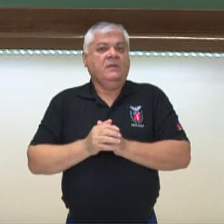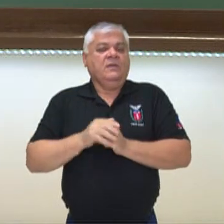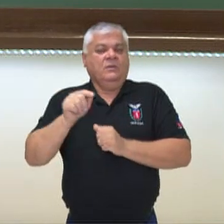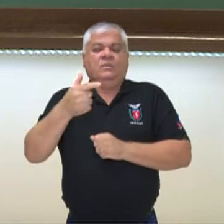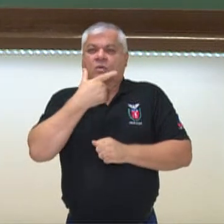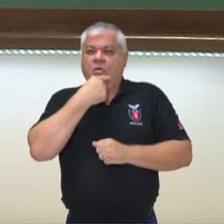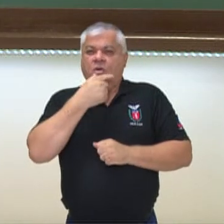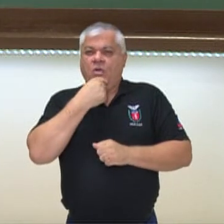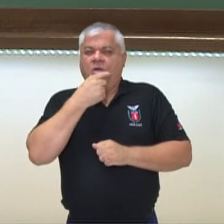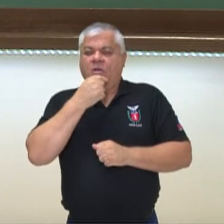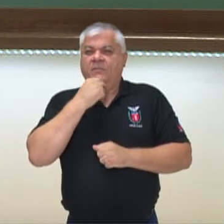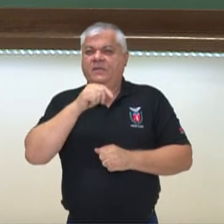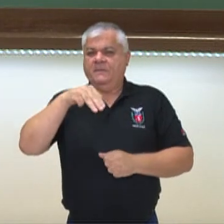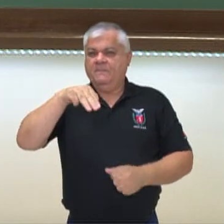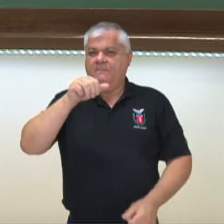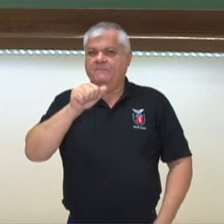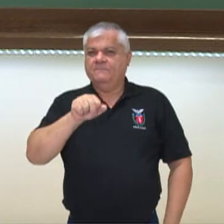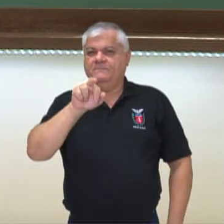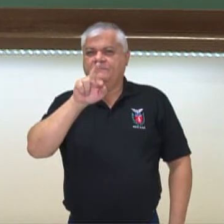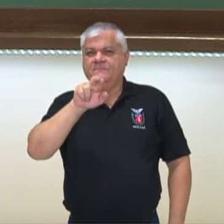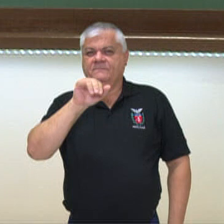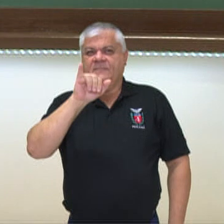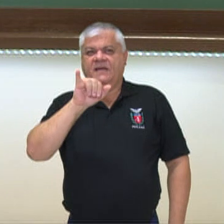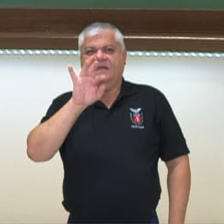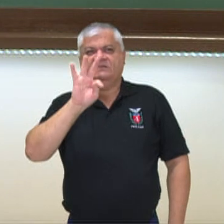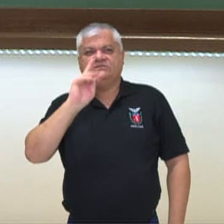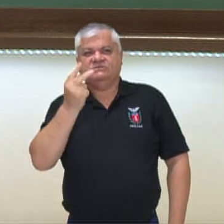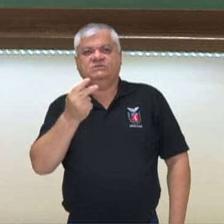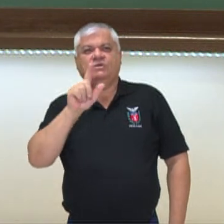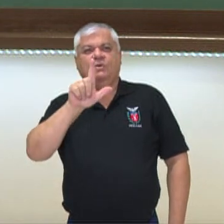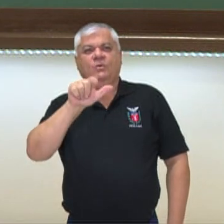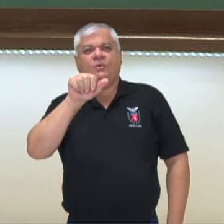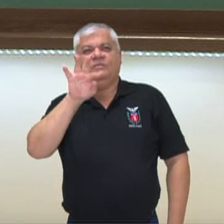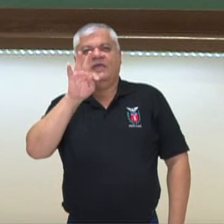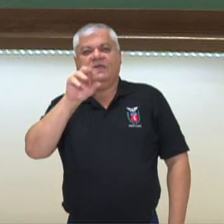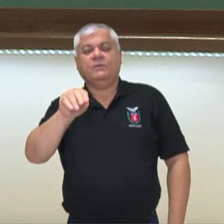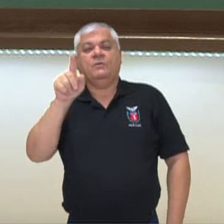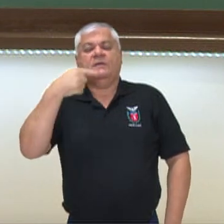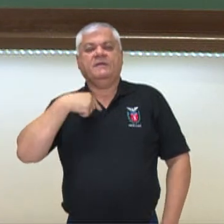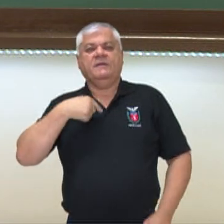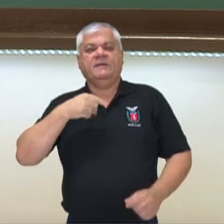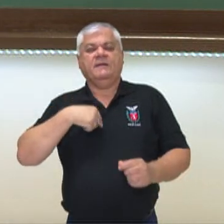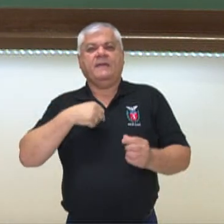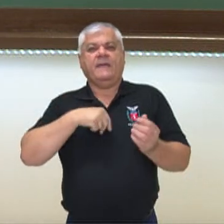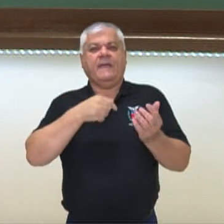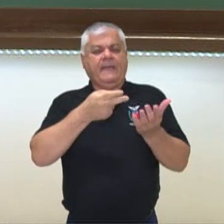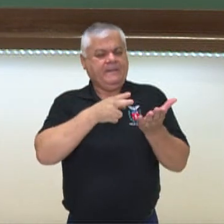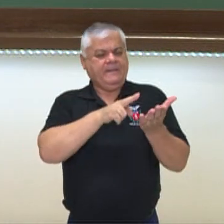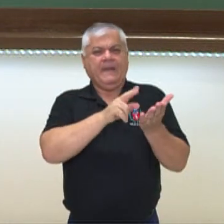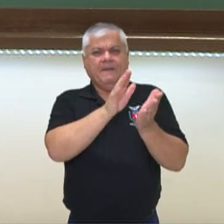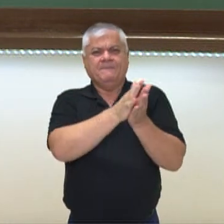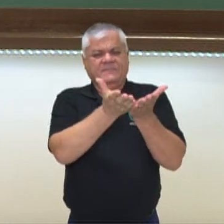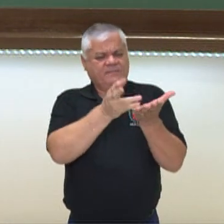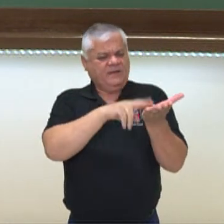Martinho Lutero, pai da Reforma Protestante, traduziu a Bíblia, que estava em latim, para